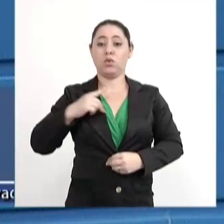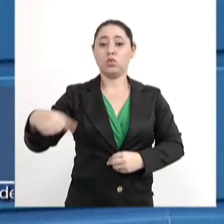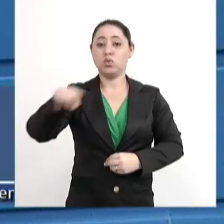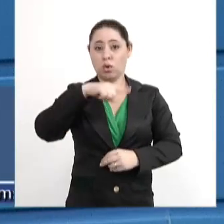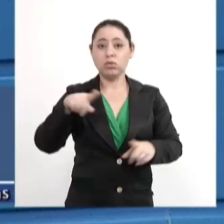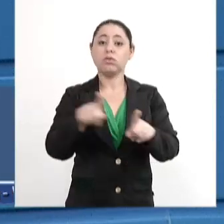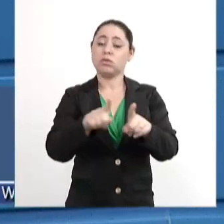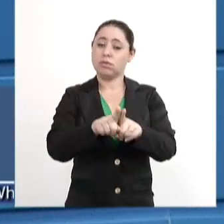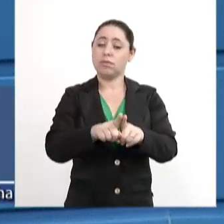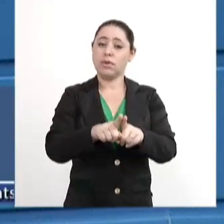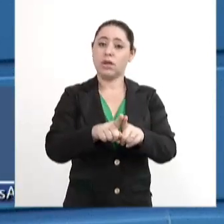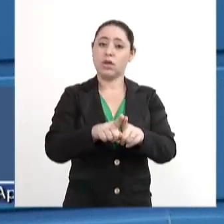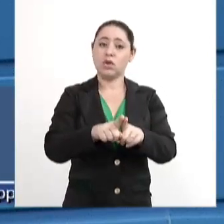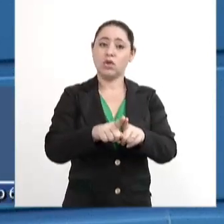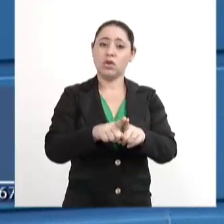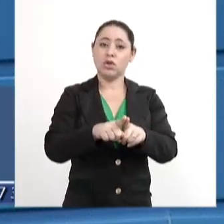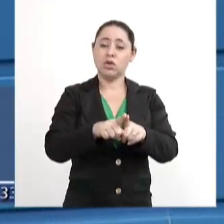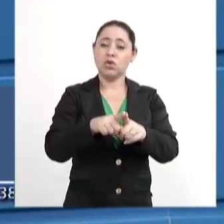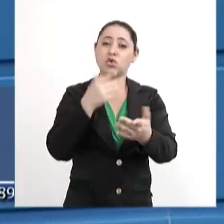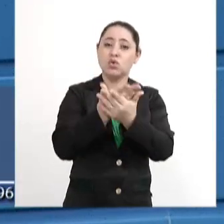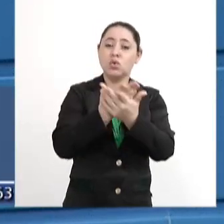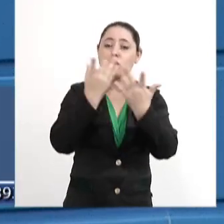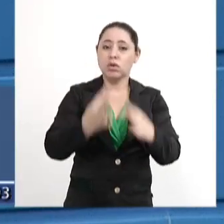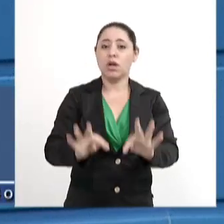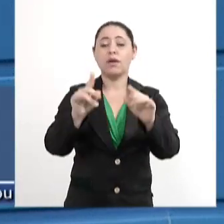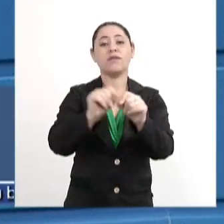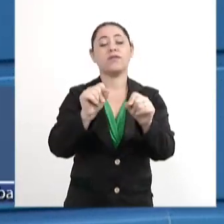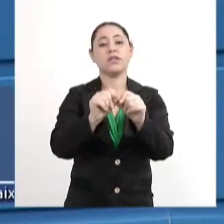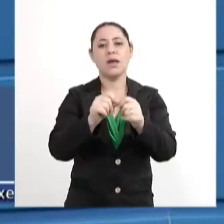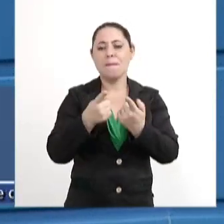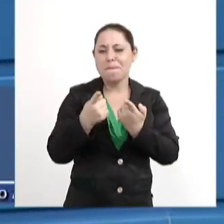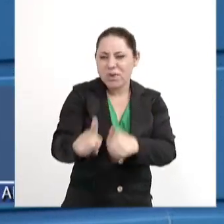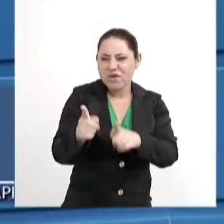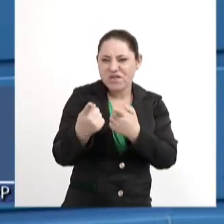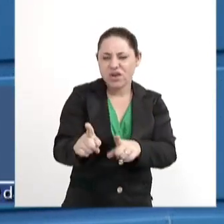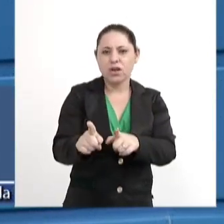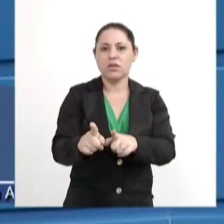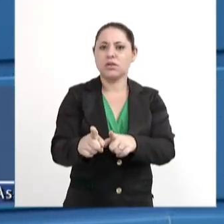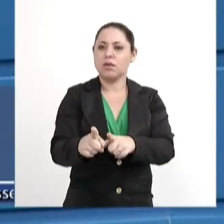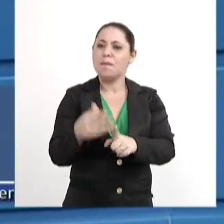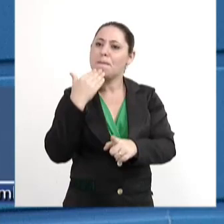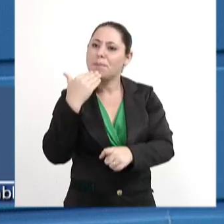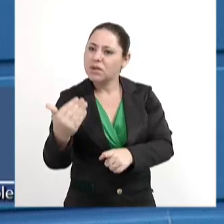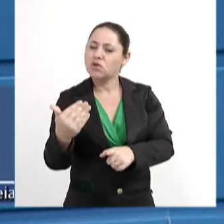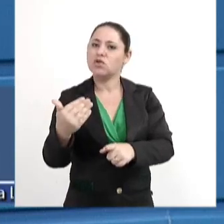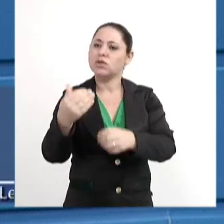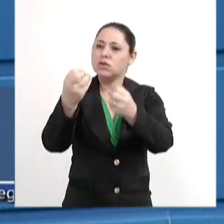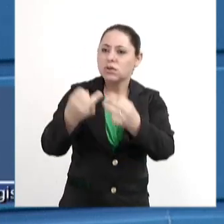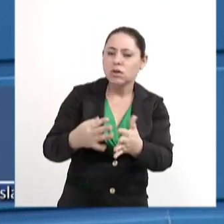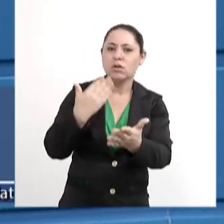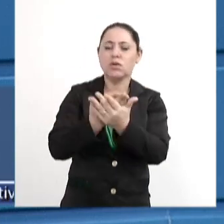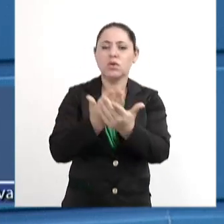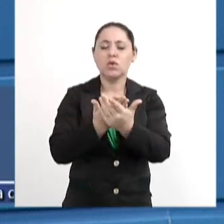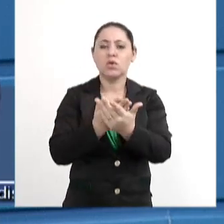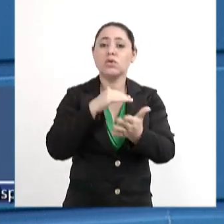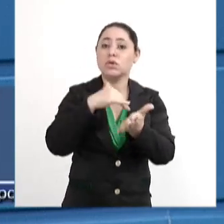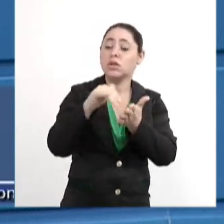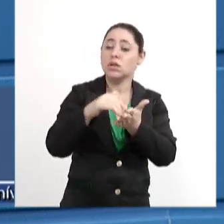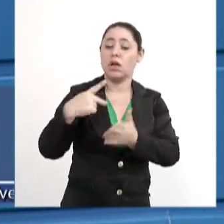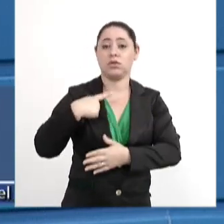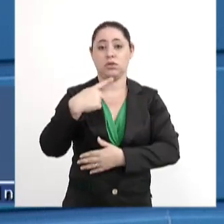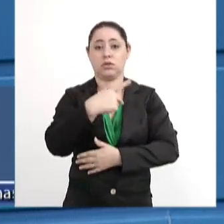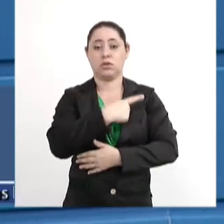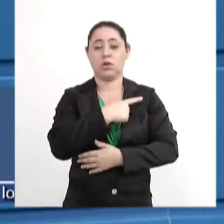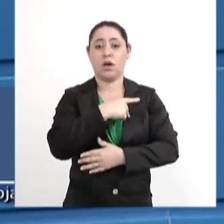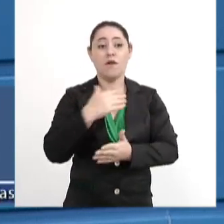Vossa Excelência, enviando os estudos técnicos, para a gente fazer essa provocação ao secretário estadual de saúde aqui do estado, para que a